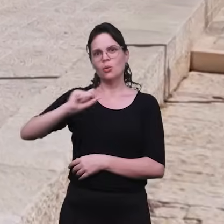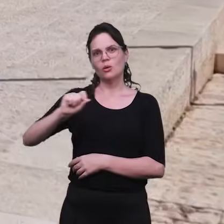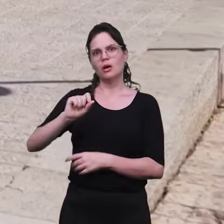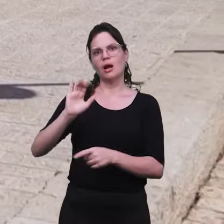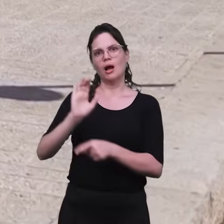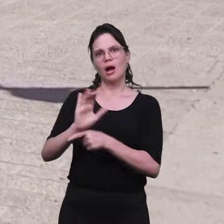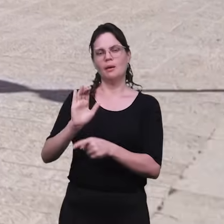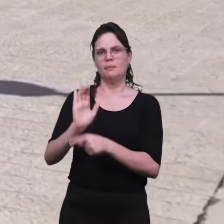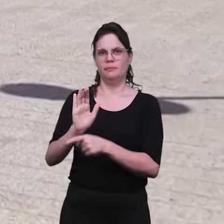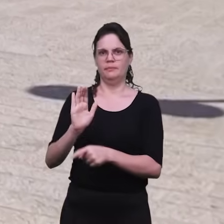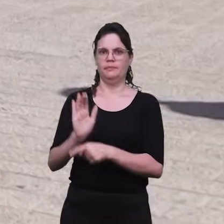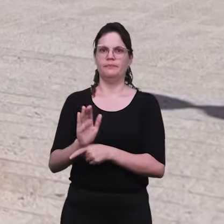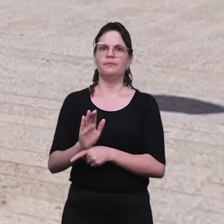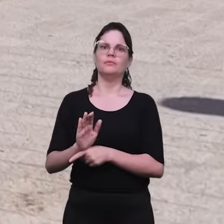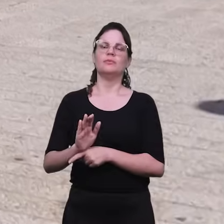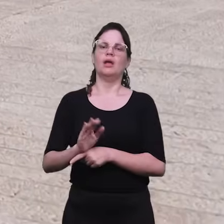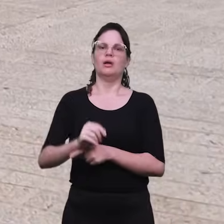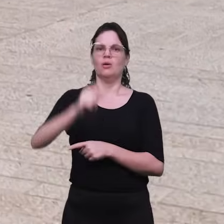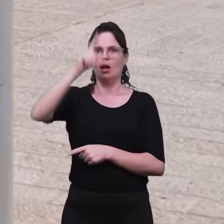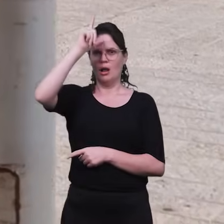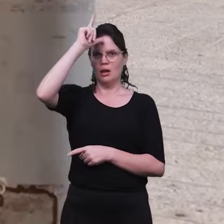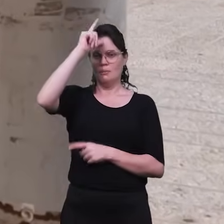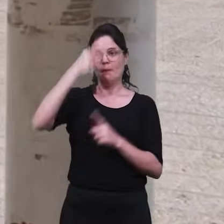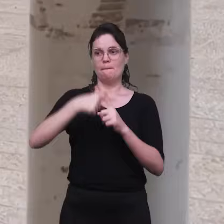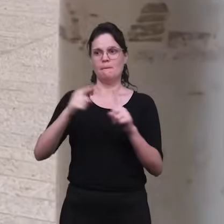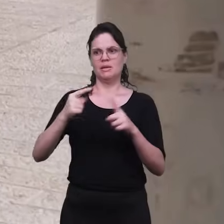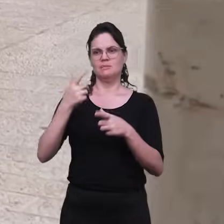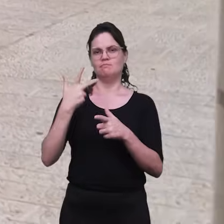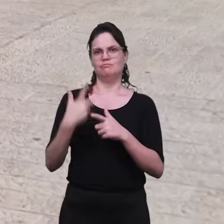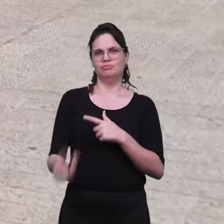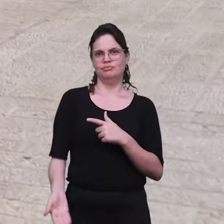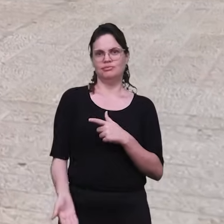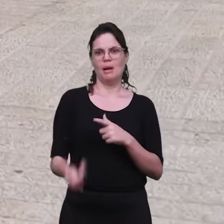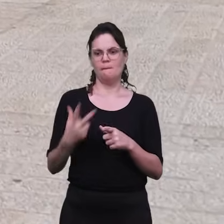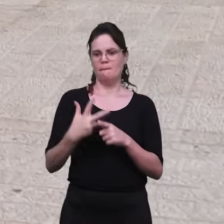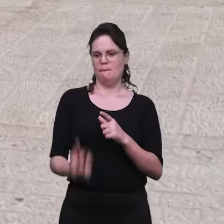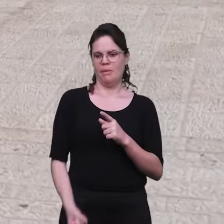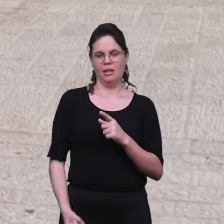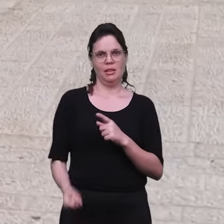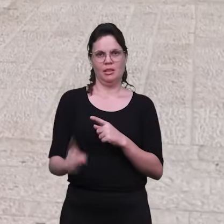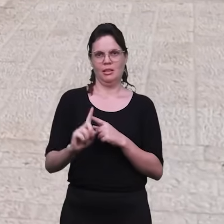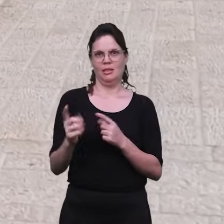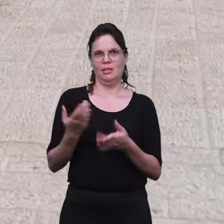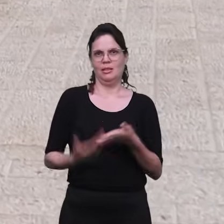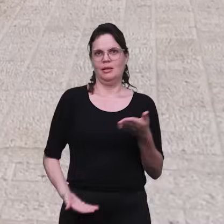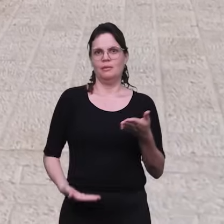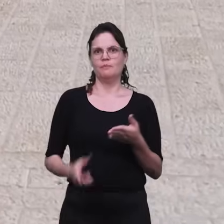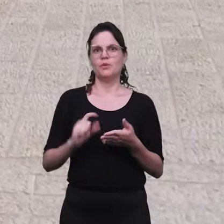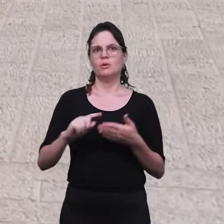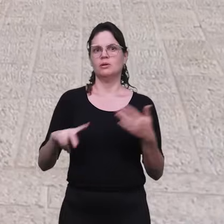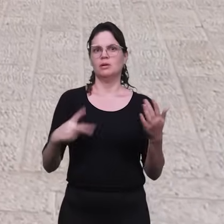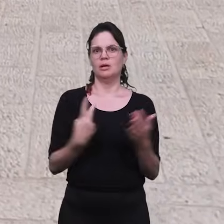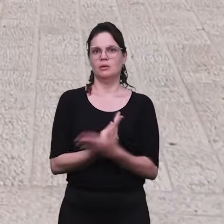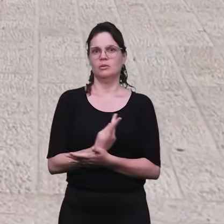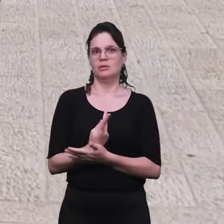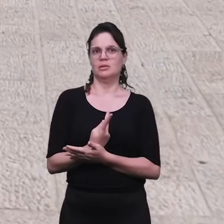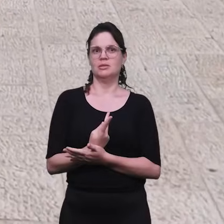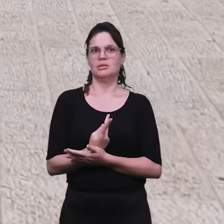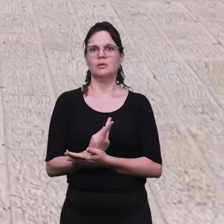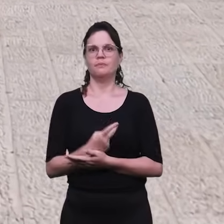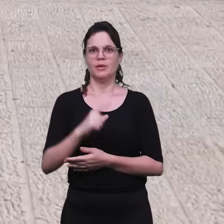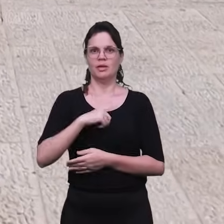a Alemanha na Primeira Guerra. E agora, derrotados, os britânicos passam a dominar a região